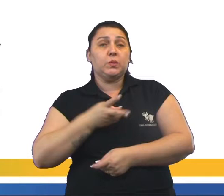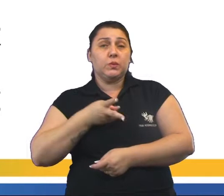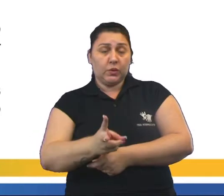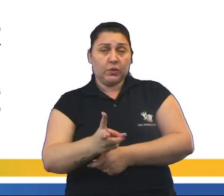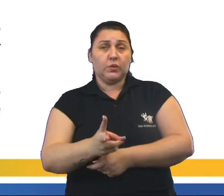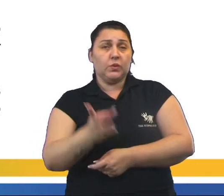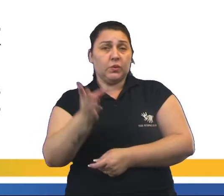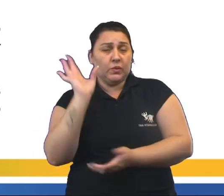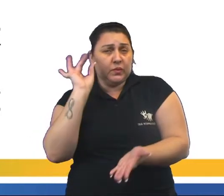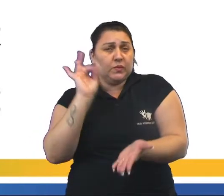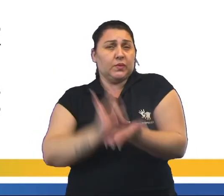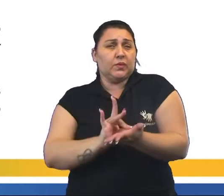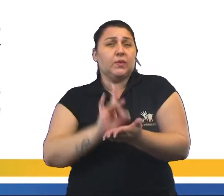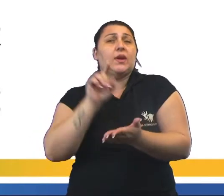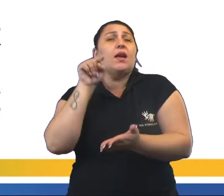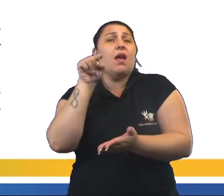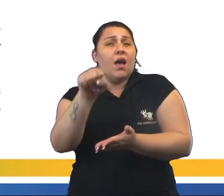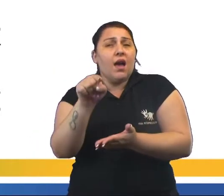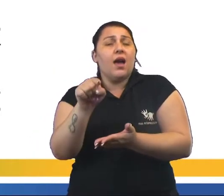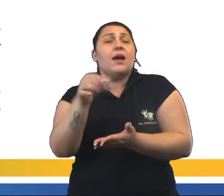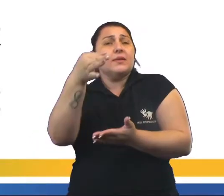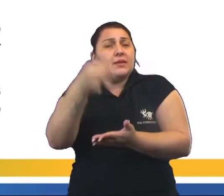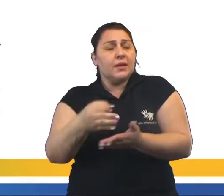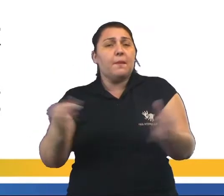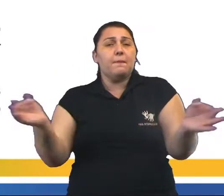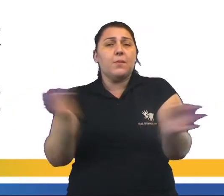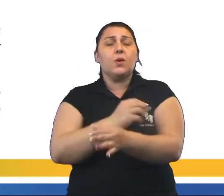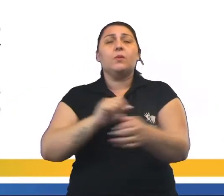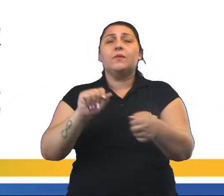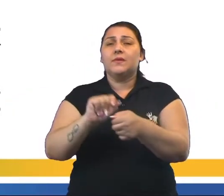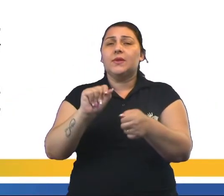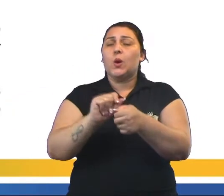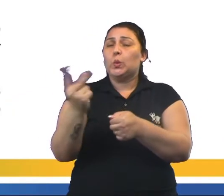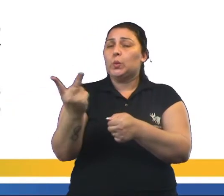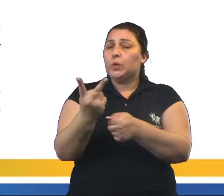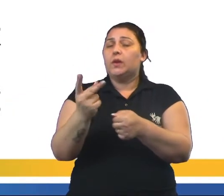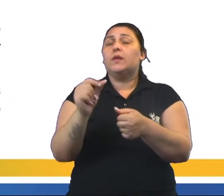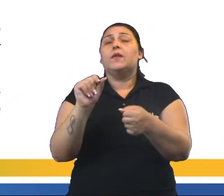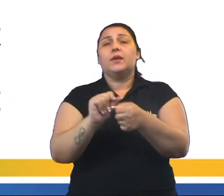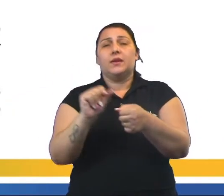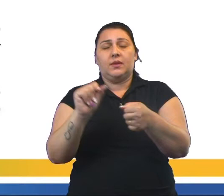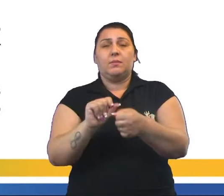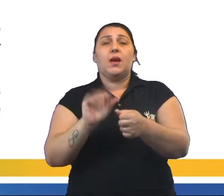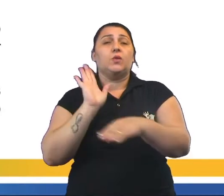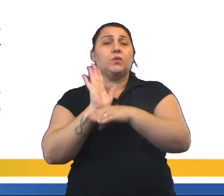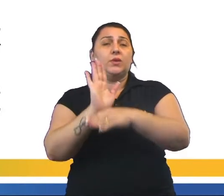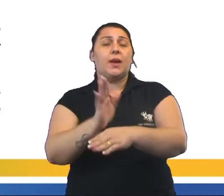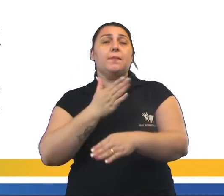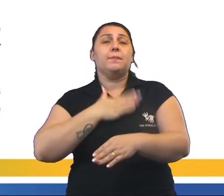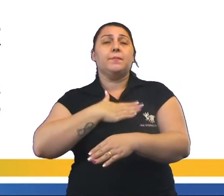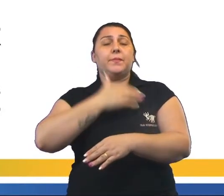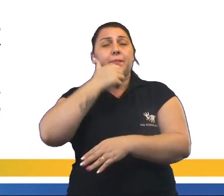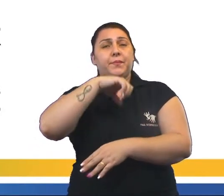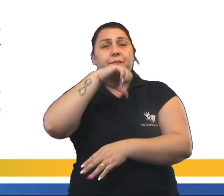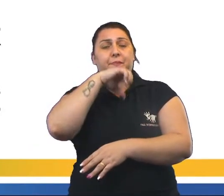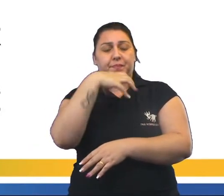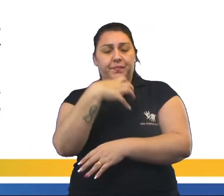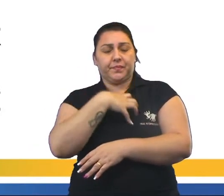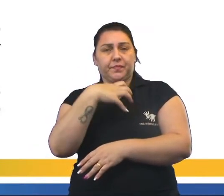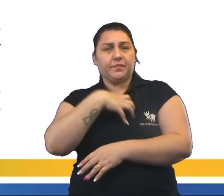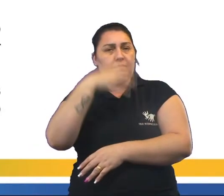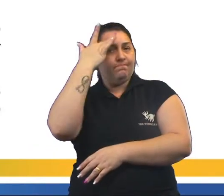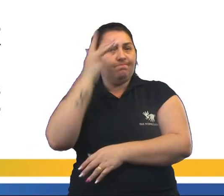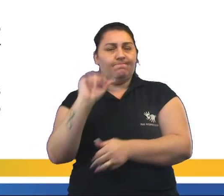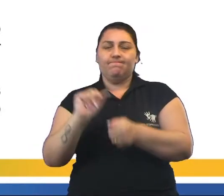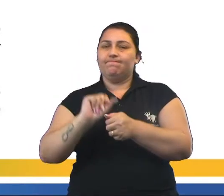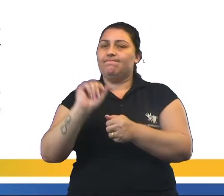ou convicção que se era do ramo? Era os dois, né? Eu tenho que fazer alguma coisa para ajudar minha mãe. E eu sentia que não